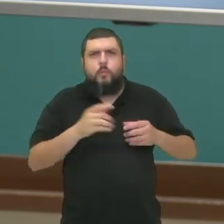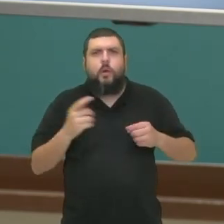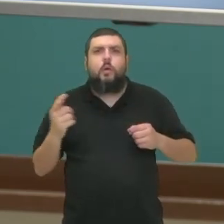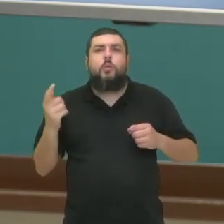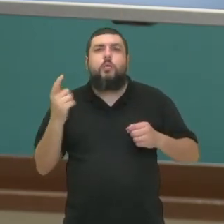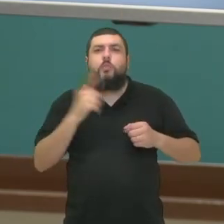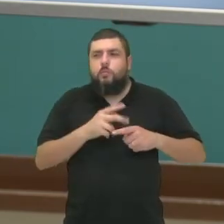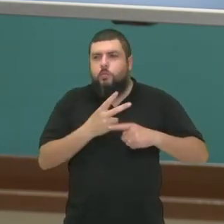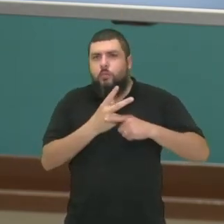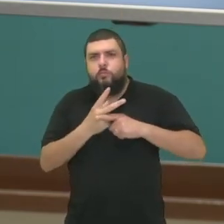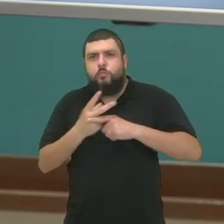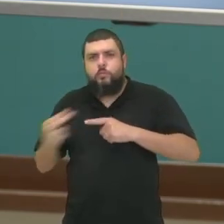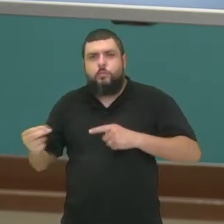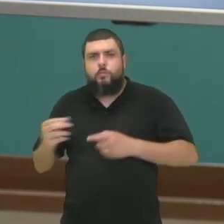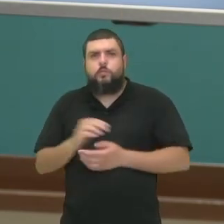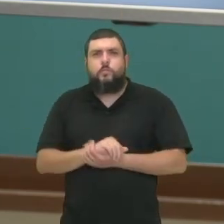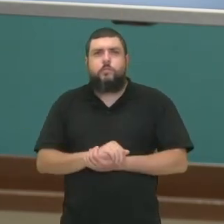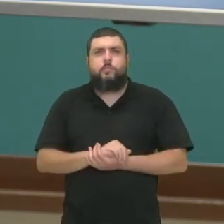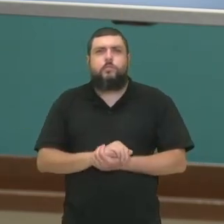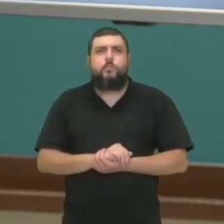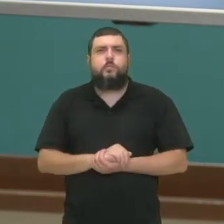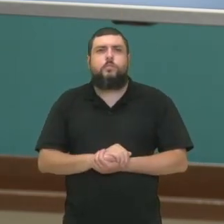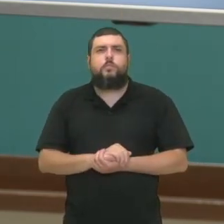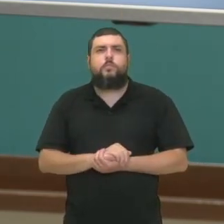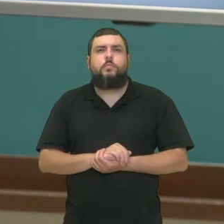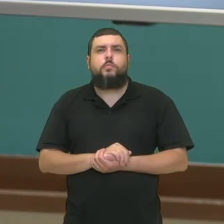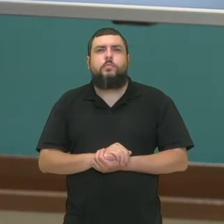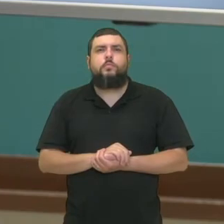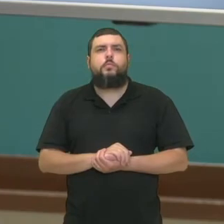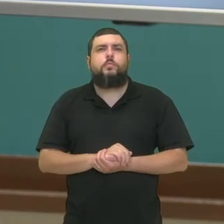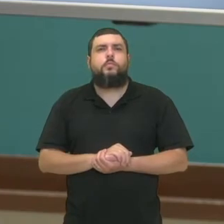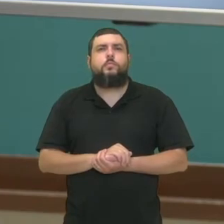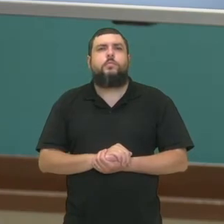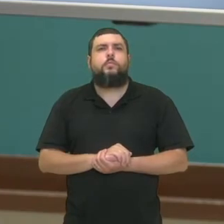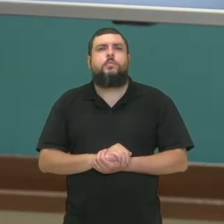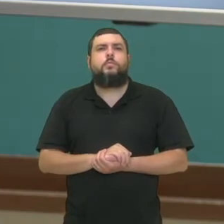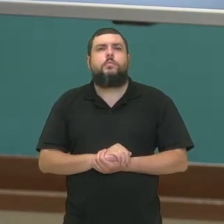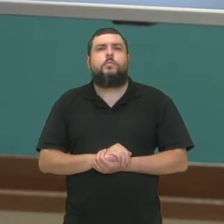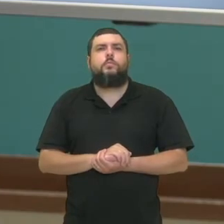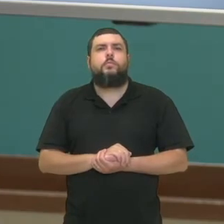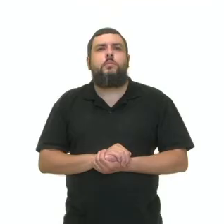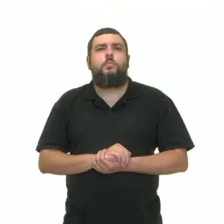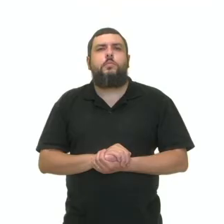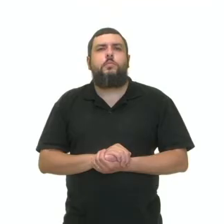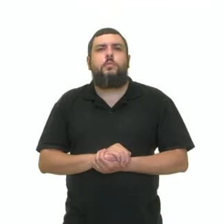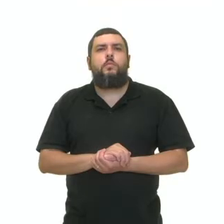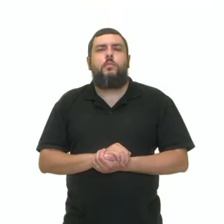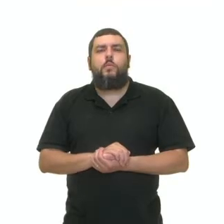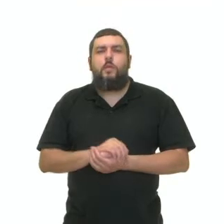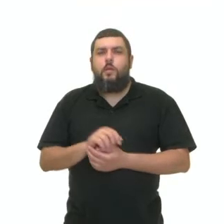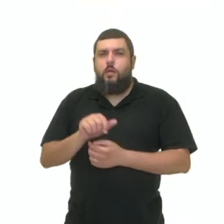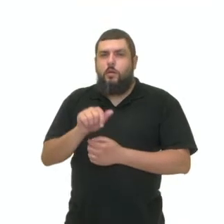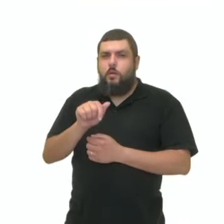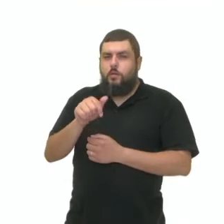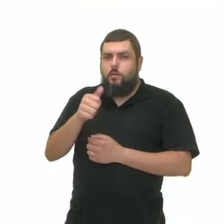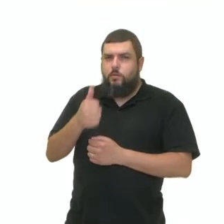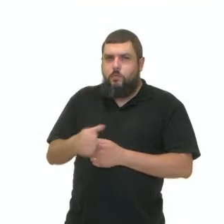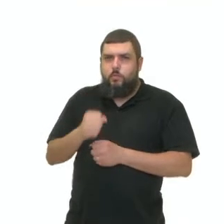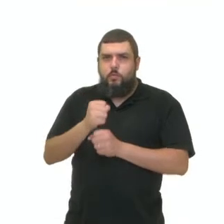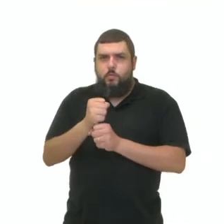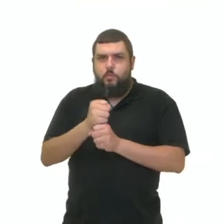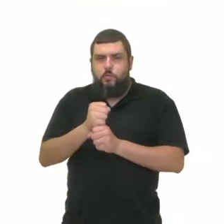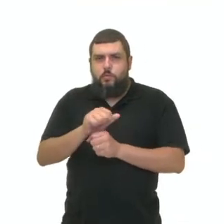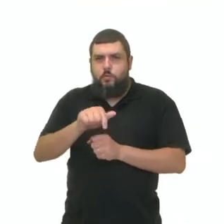vencer os rebeldes. Aqui vocês têm uma representação da queda de Espartaco. Em 71 a.C., os